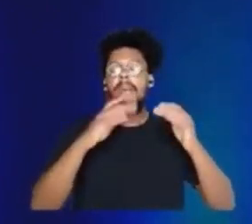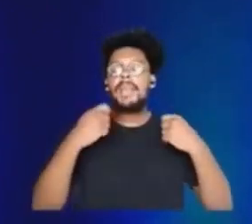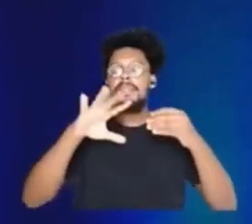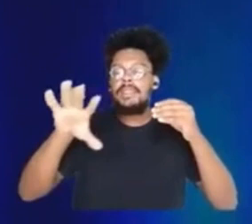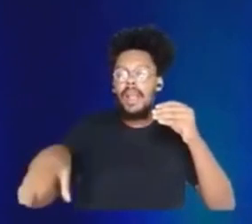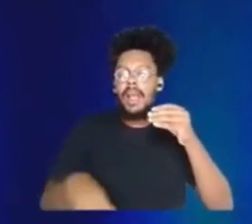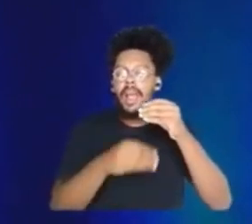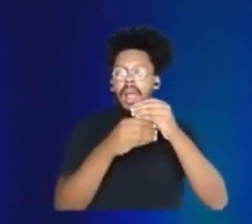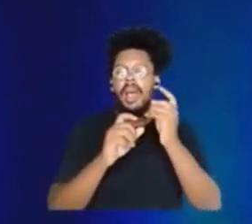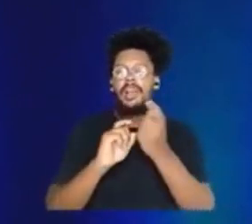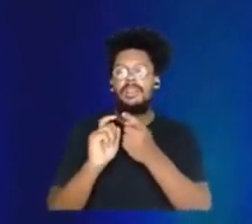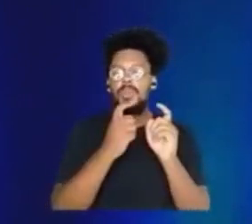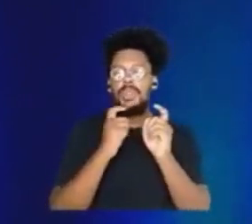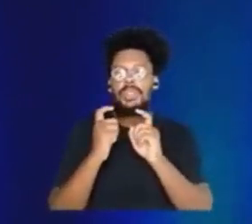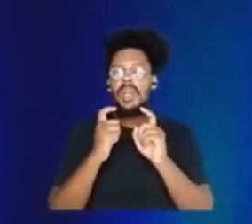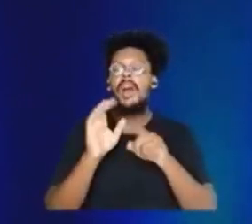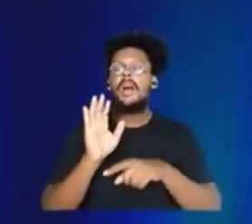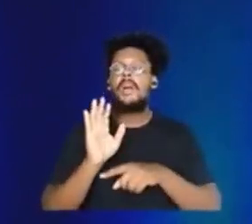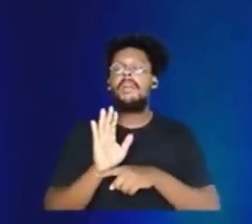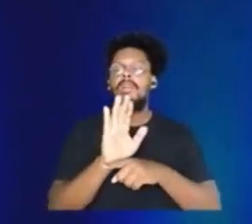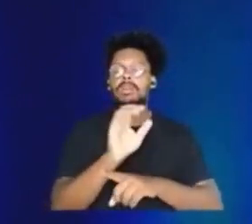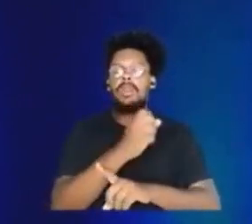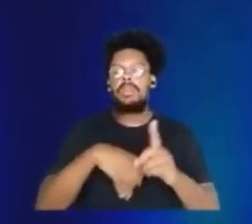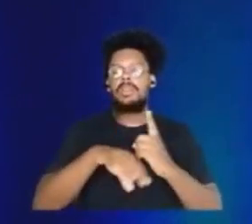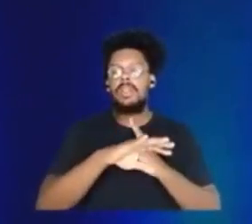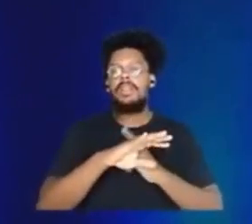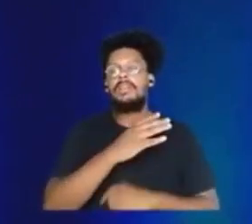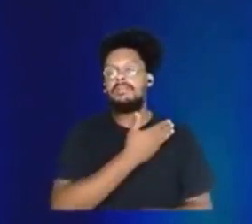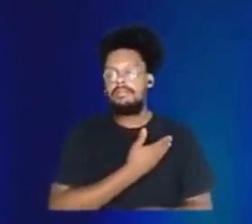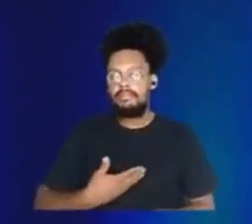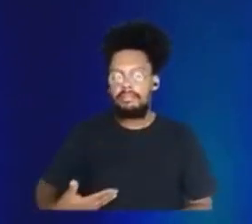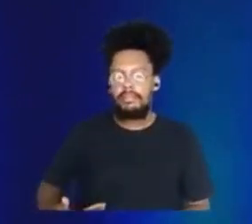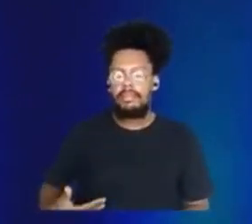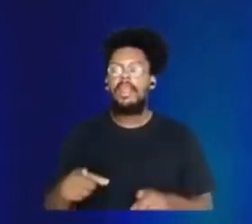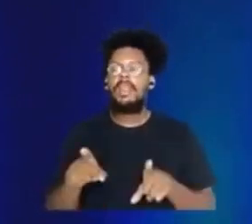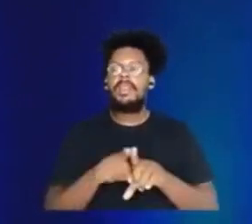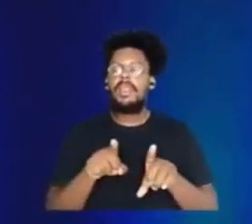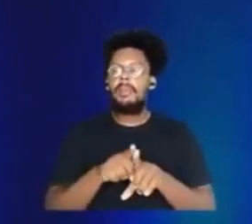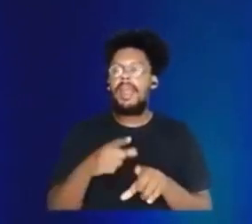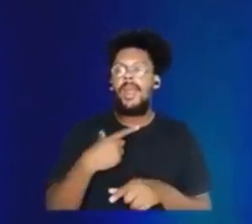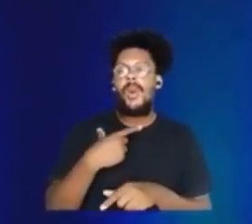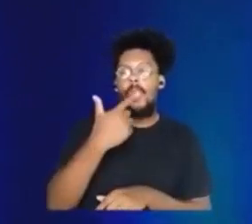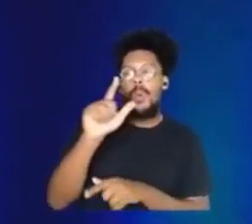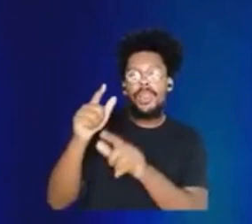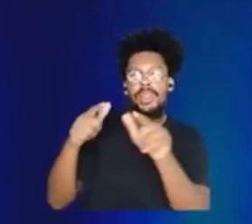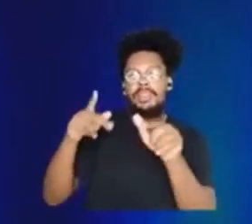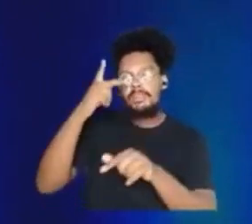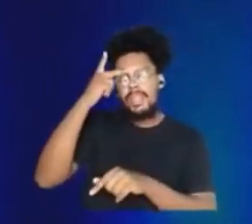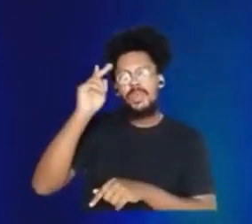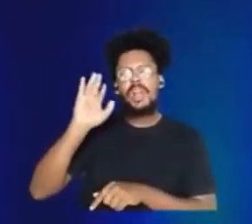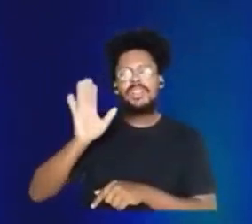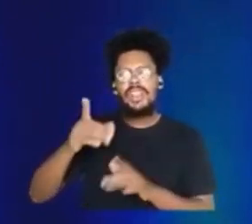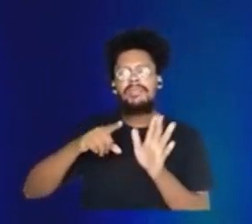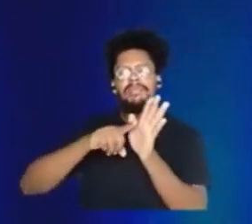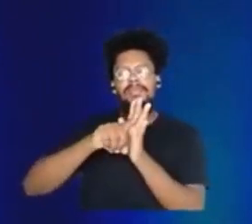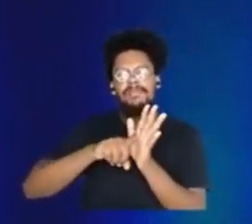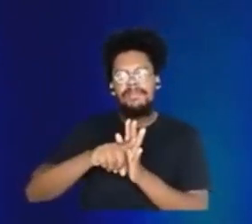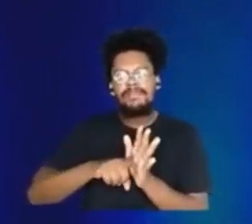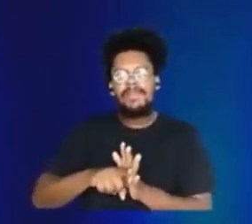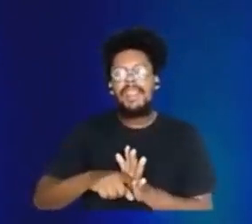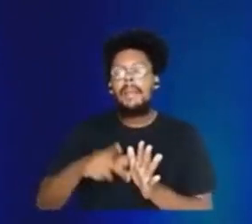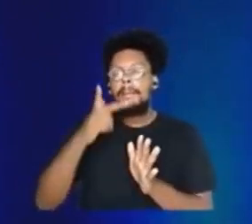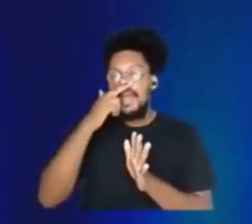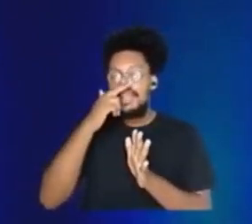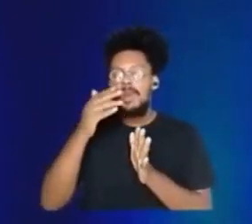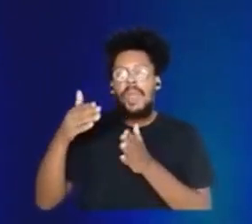acho que tem contribuições que FENAGE, a AJOR, outros atores têm feito que são muito... iluminam um pouco esse caminho e nos ajudam a